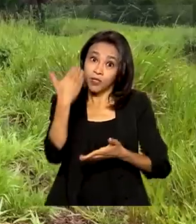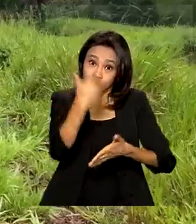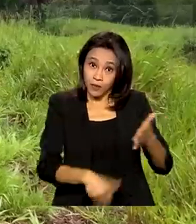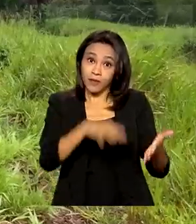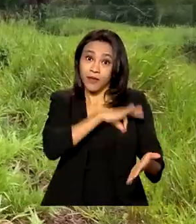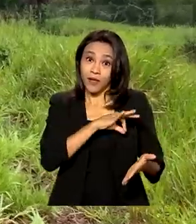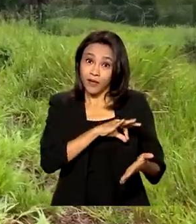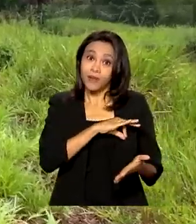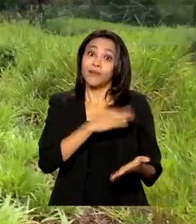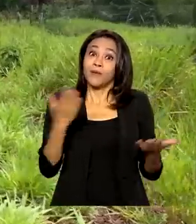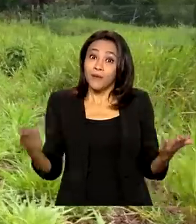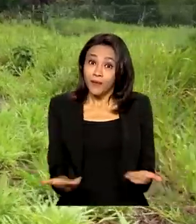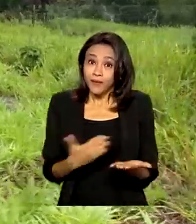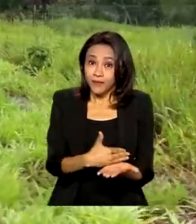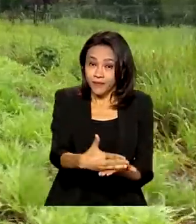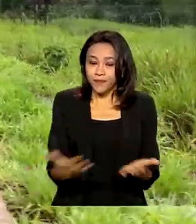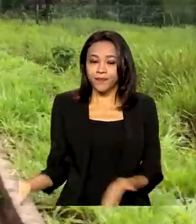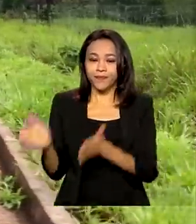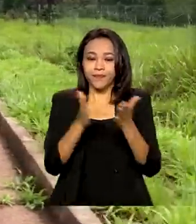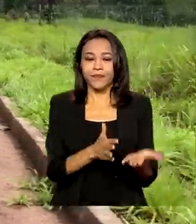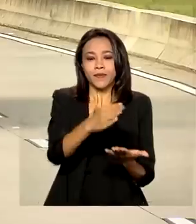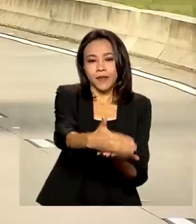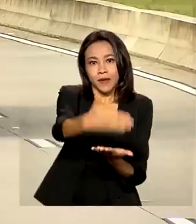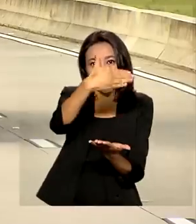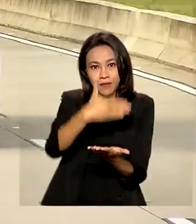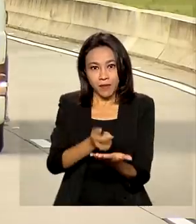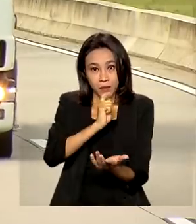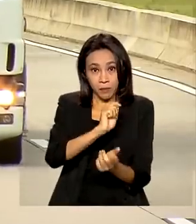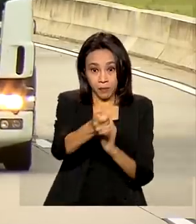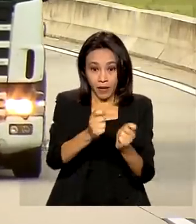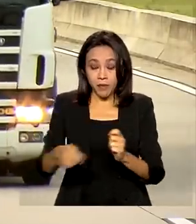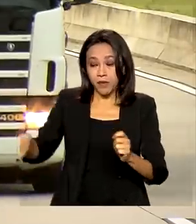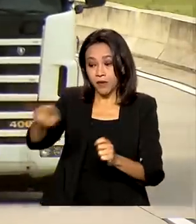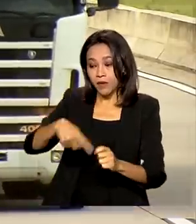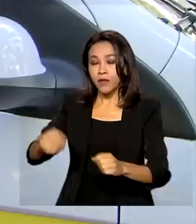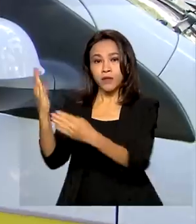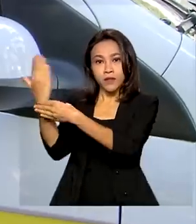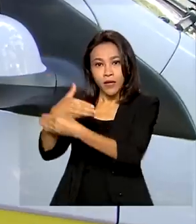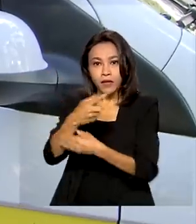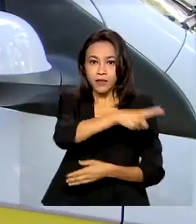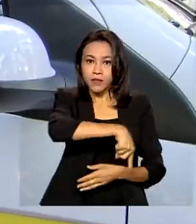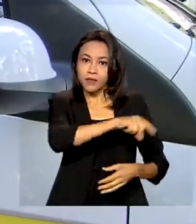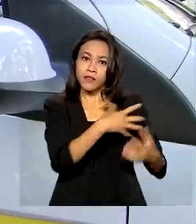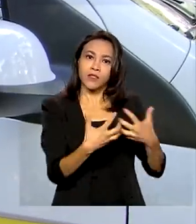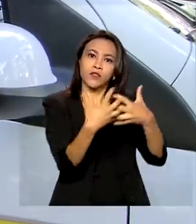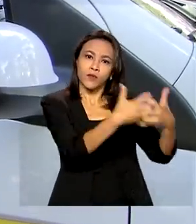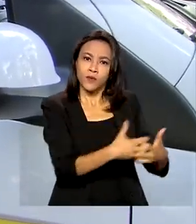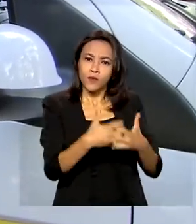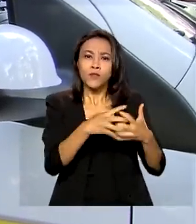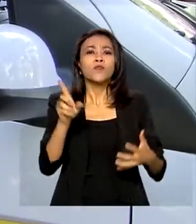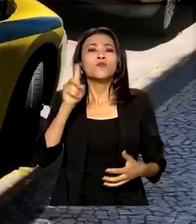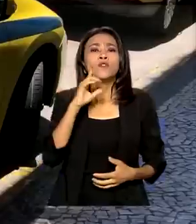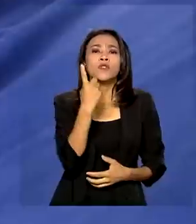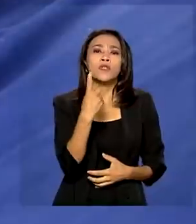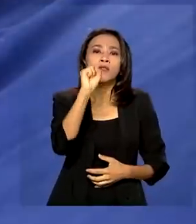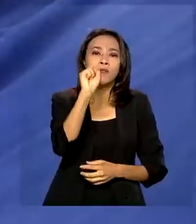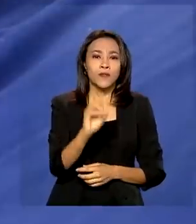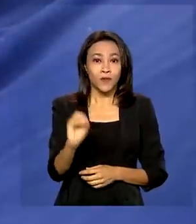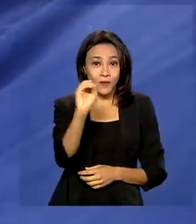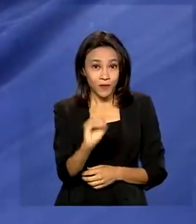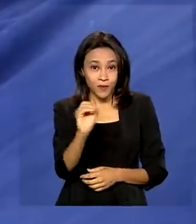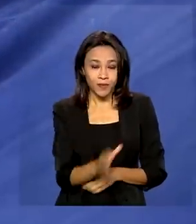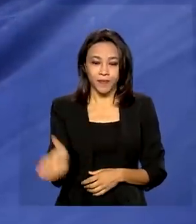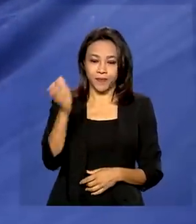pagamento antecipado benefício para caminhoneiros e taxistas será realizado em 18 de outubro